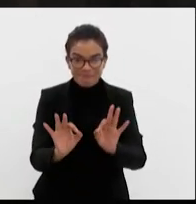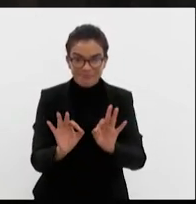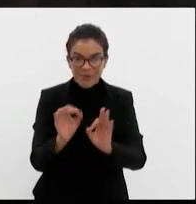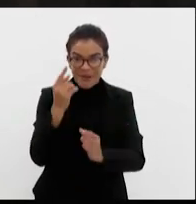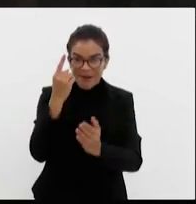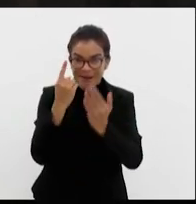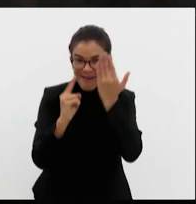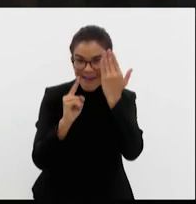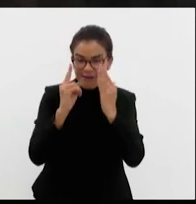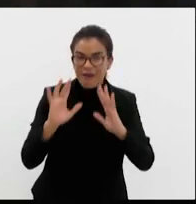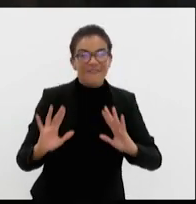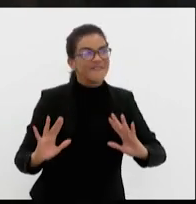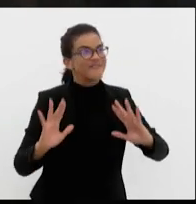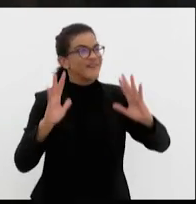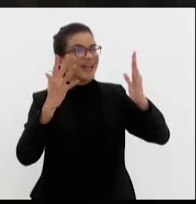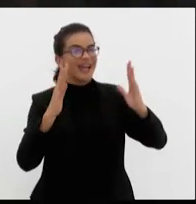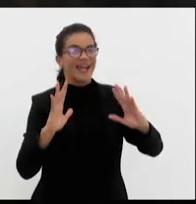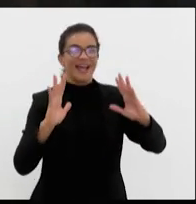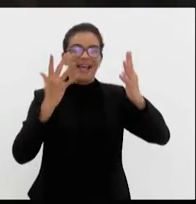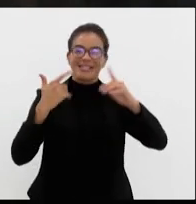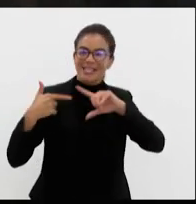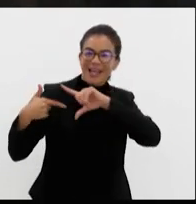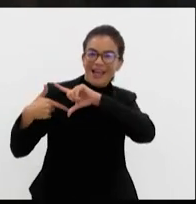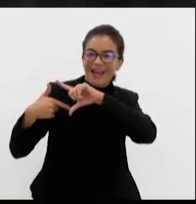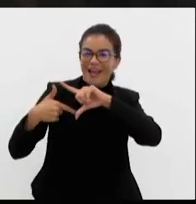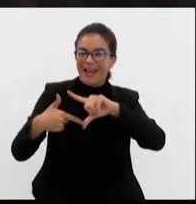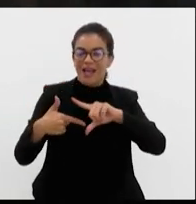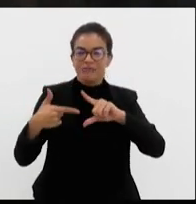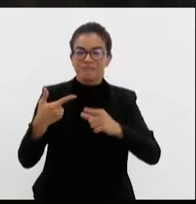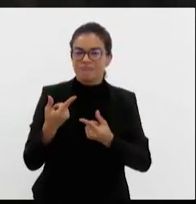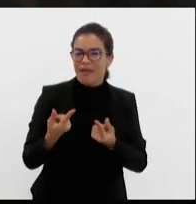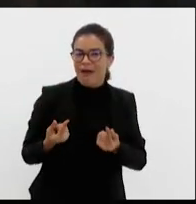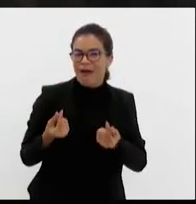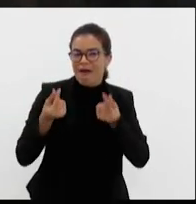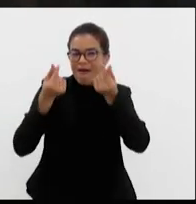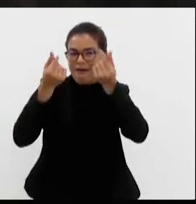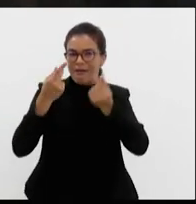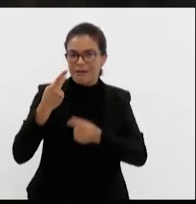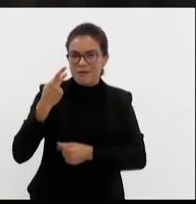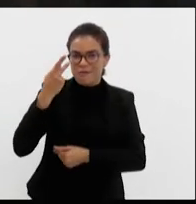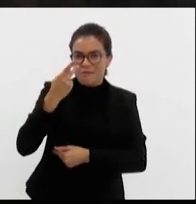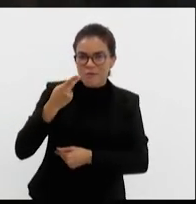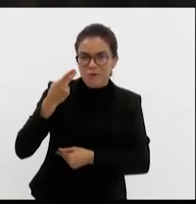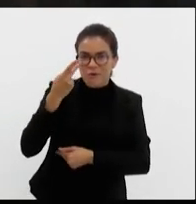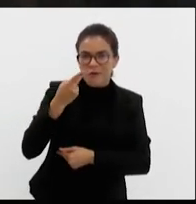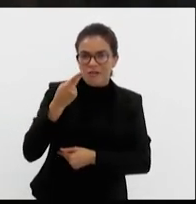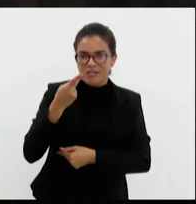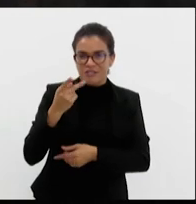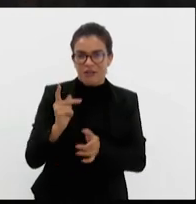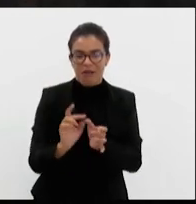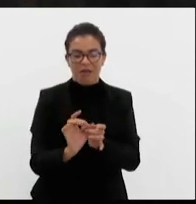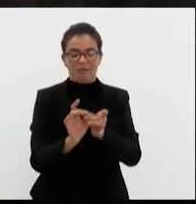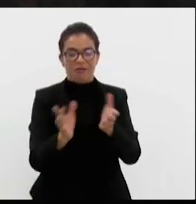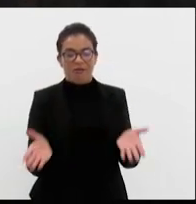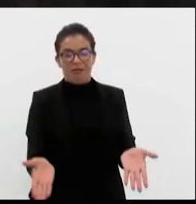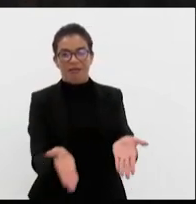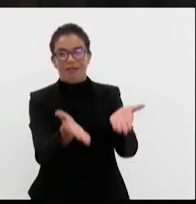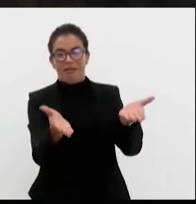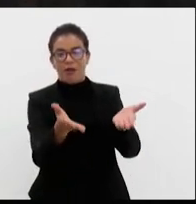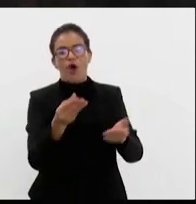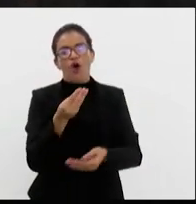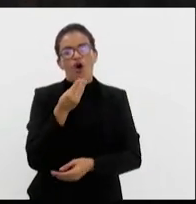Carnaval não é uma festa, tipicamente, da elite política, de quem organiza. Claro que precisa